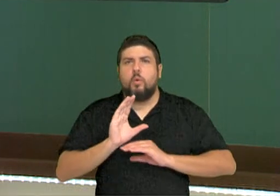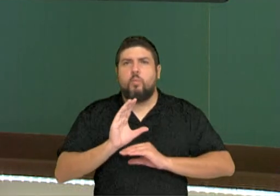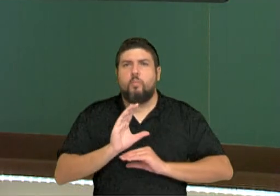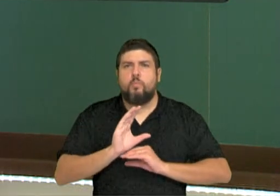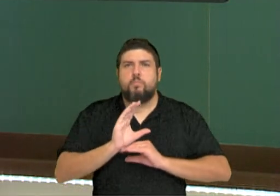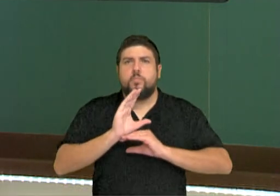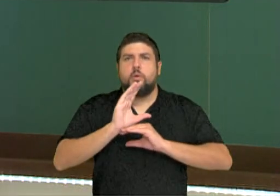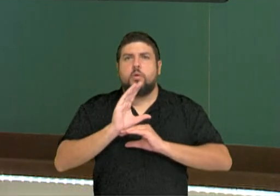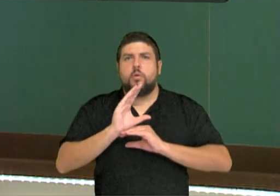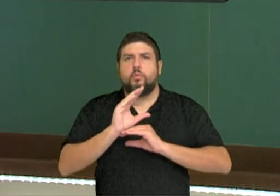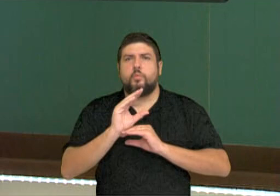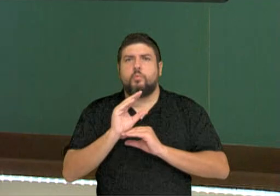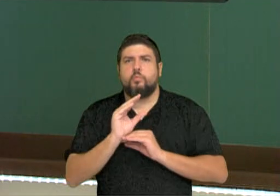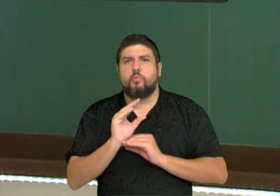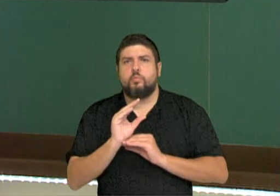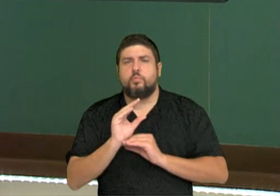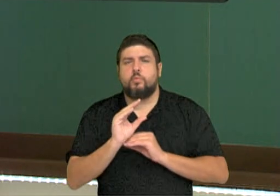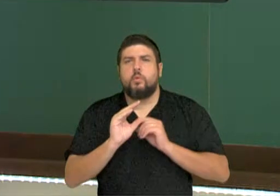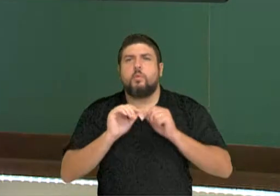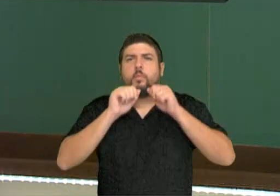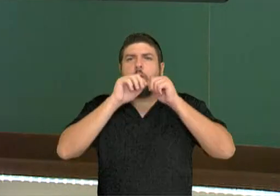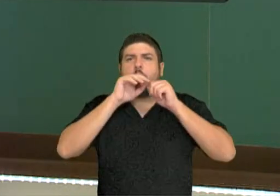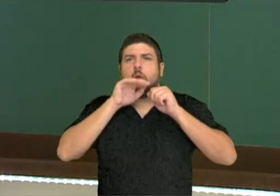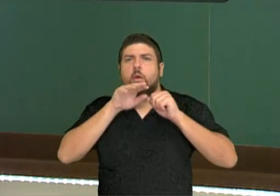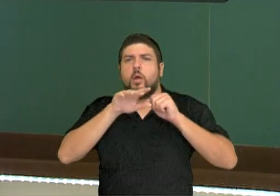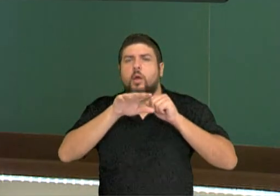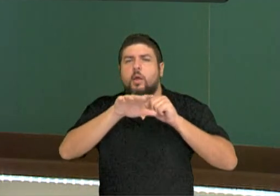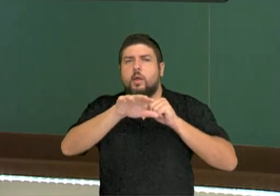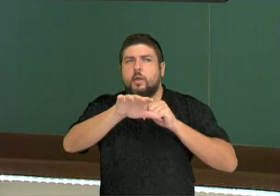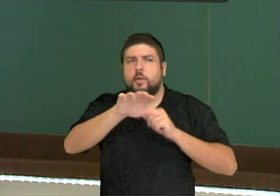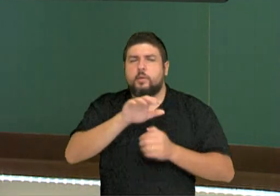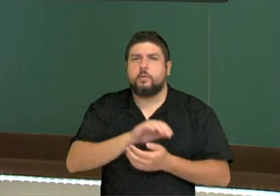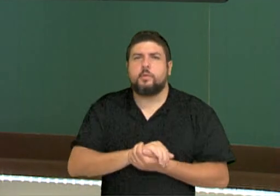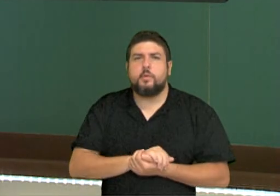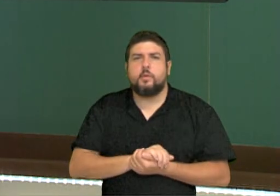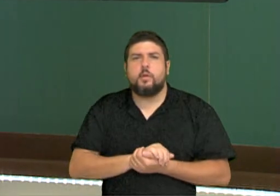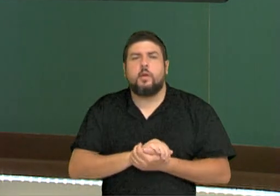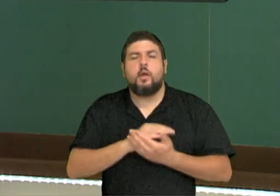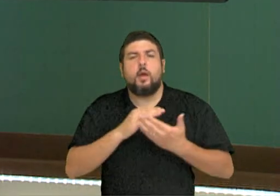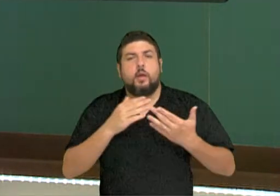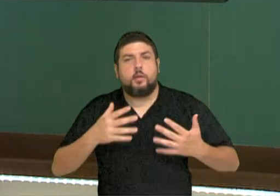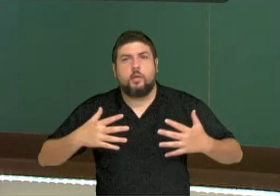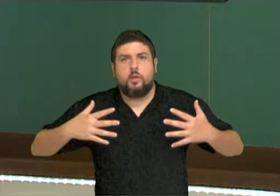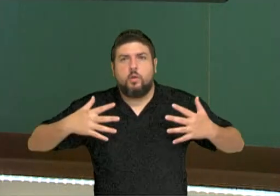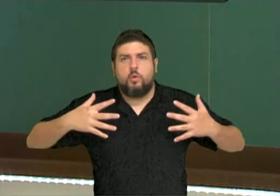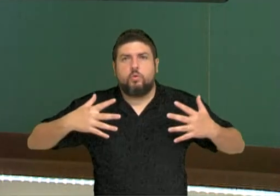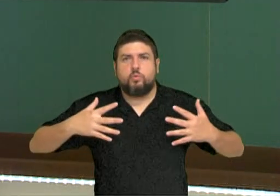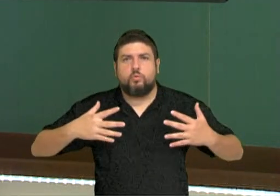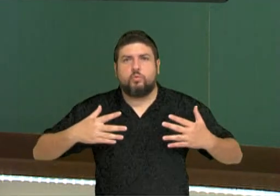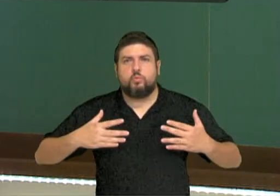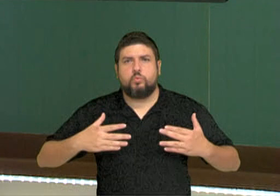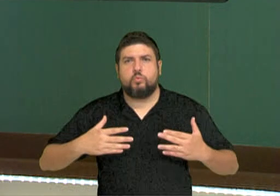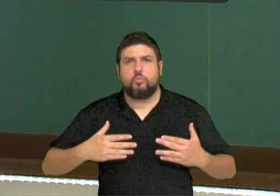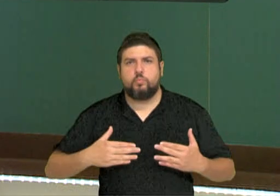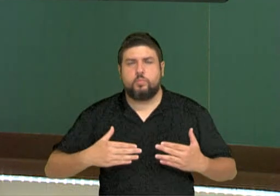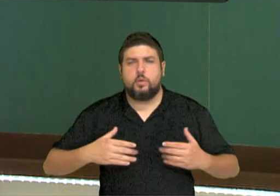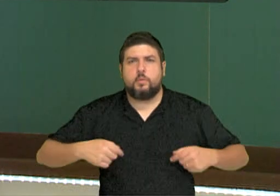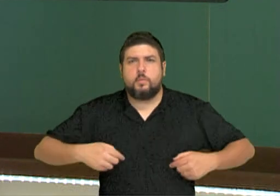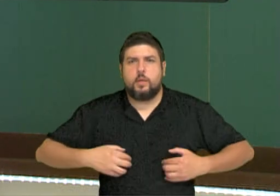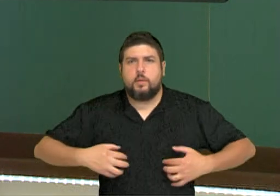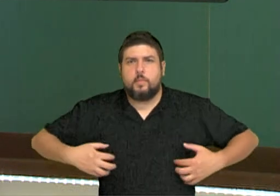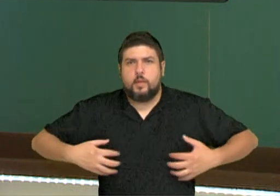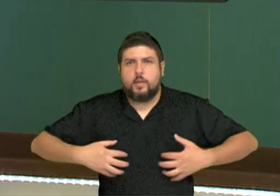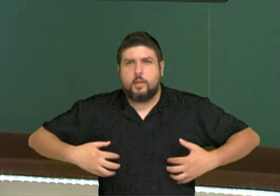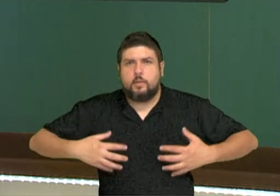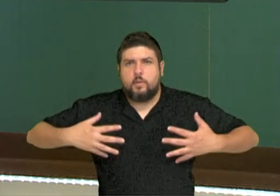expiração é isso. É a saída do ar através, então, do relaxamento dos músculos que nós temos entre as